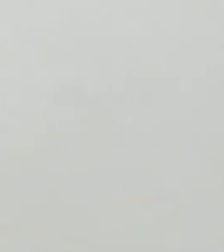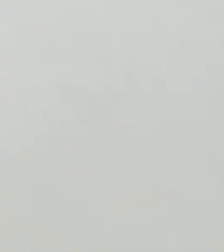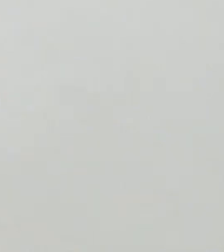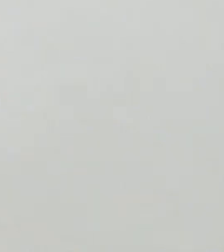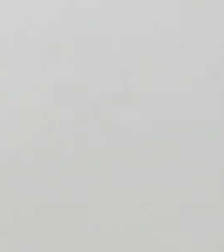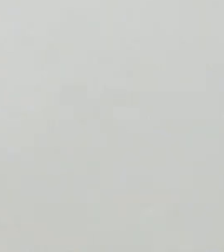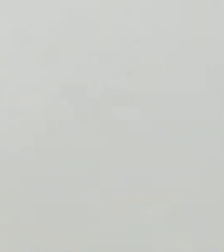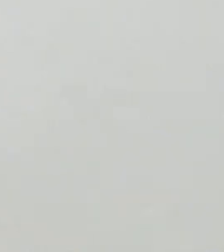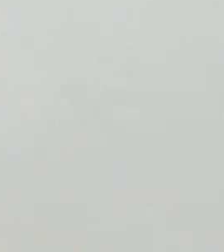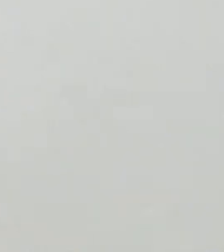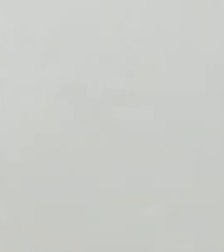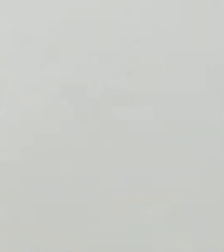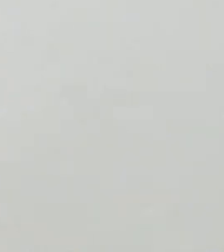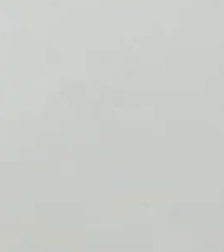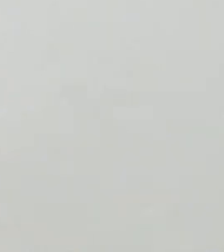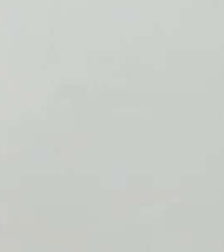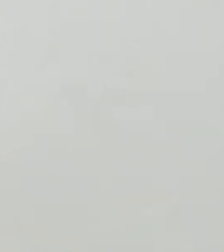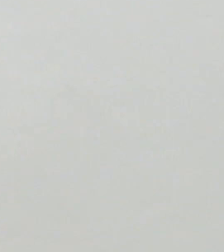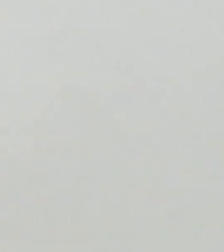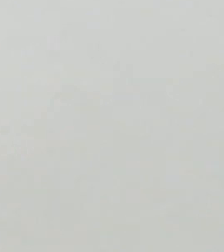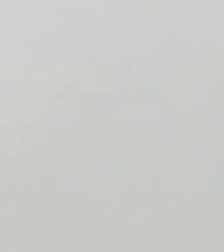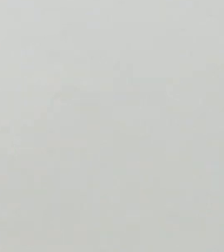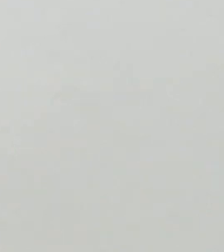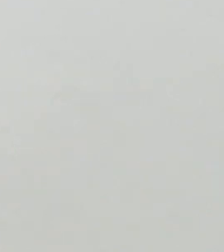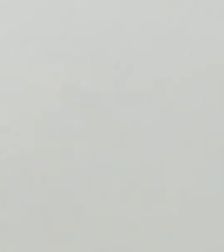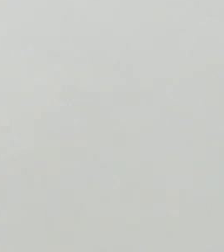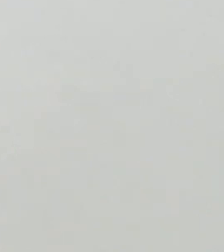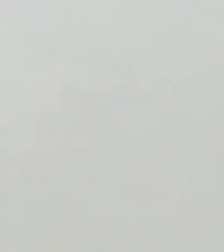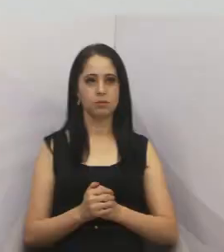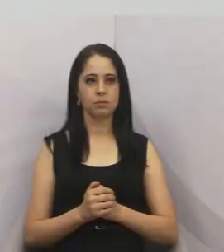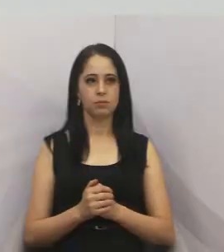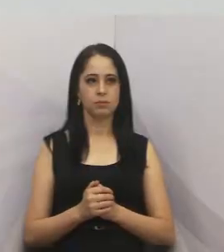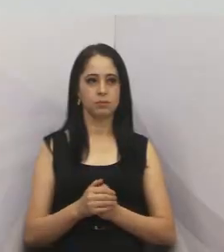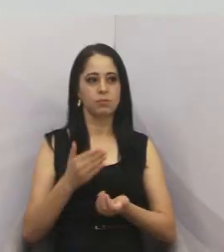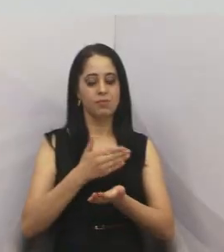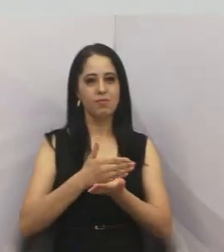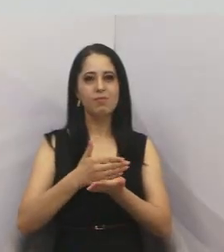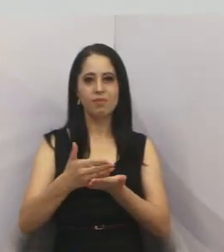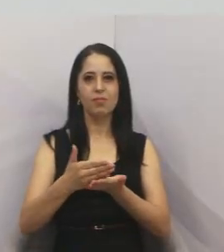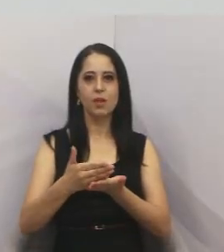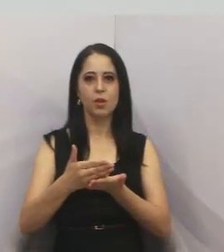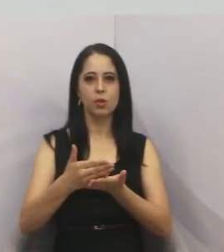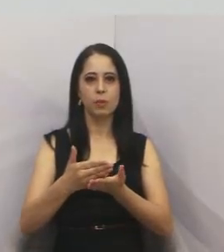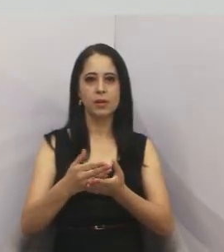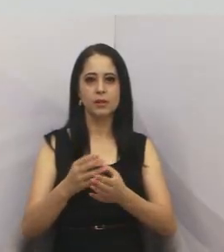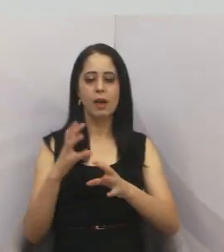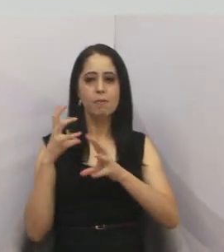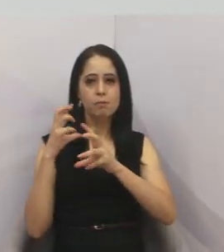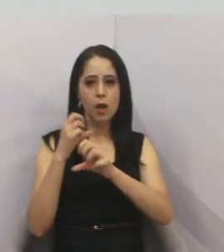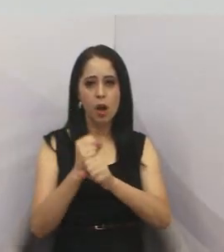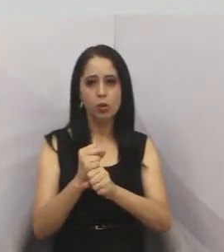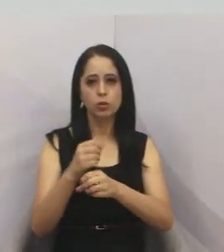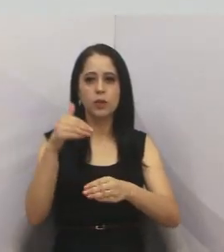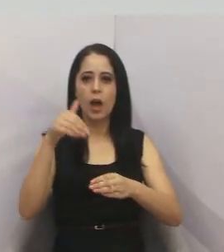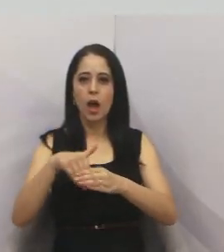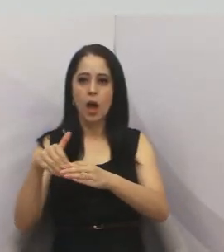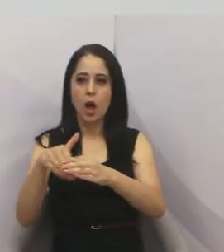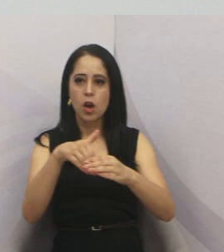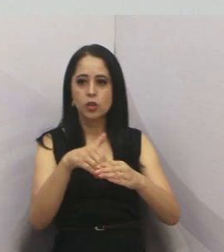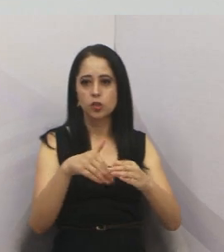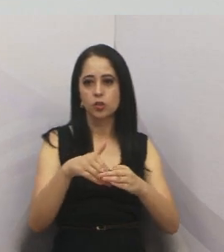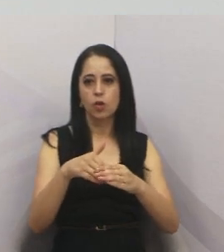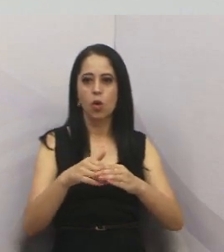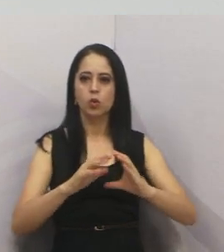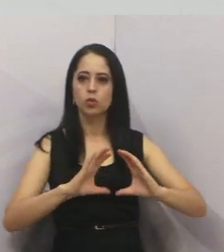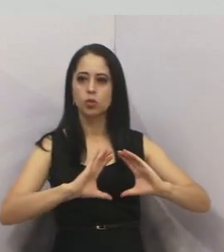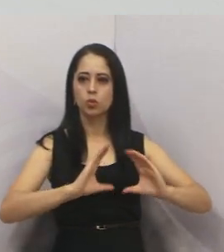8h05, falamos ao vivo aqui do auditório da Câmara Municipal de Jacareí para darmos início à apuração da eleição do Conselho Gestor de